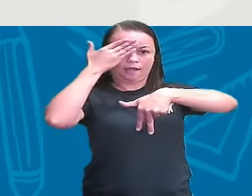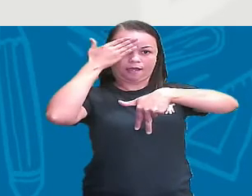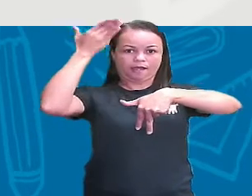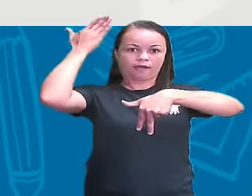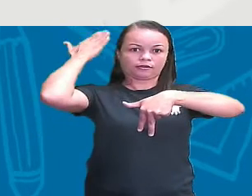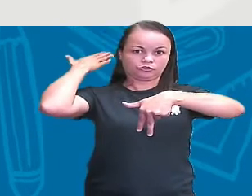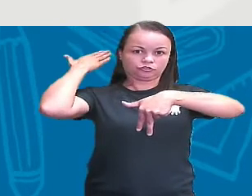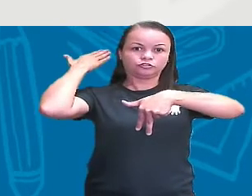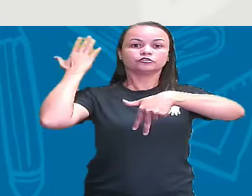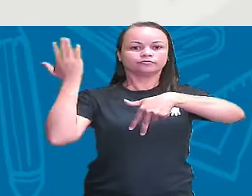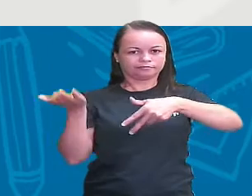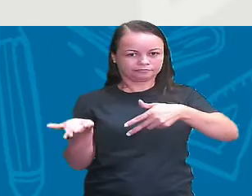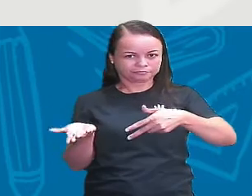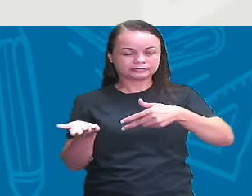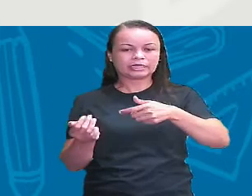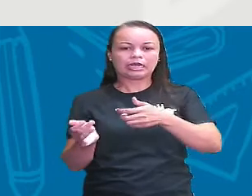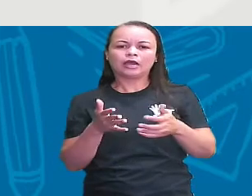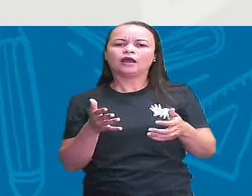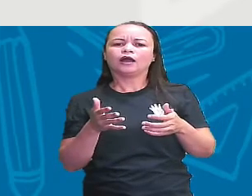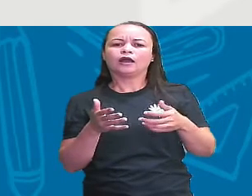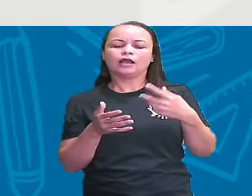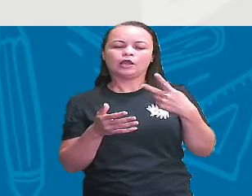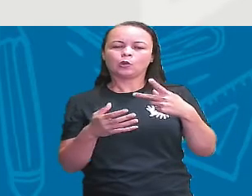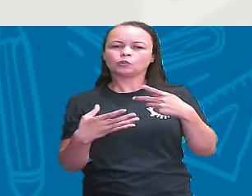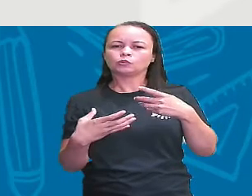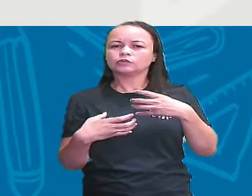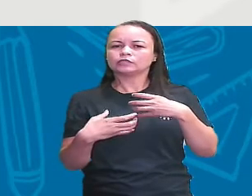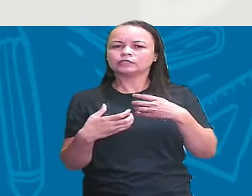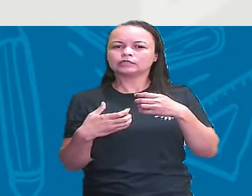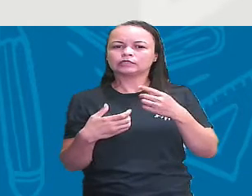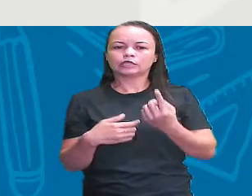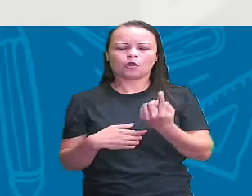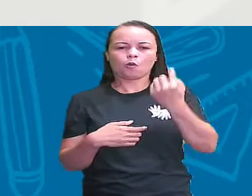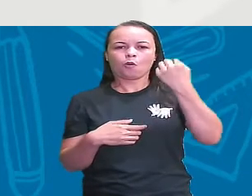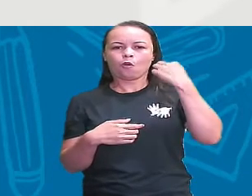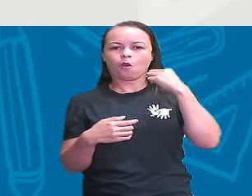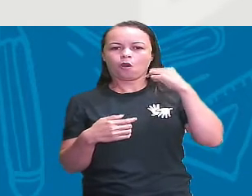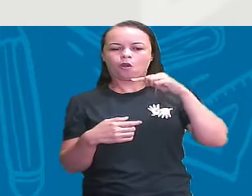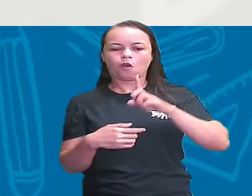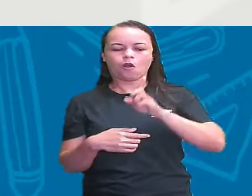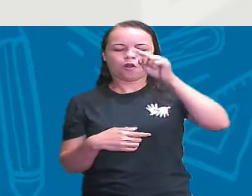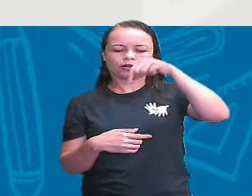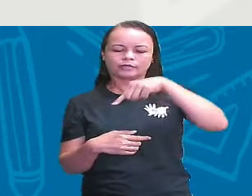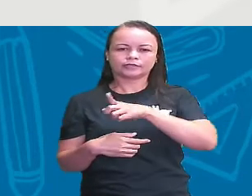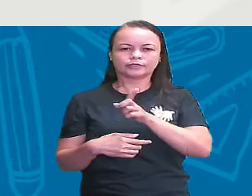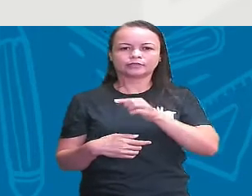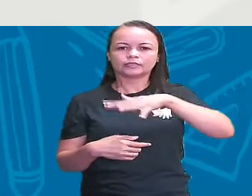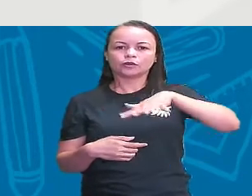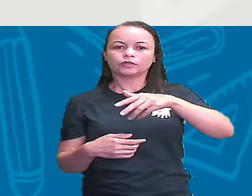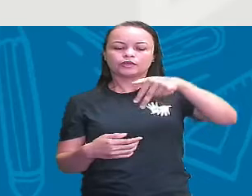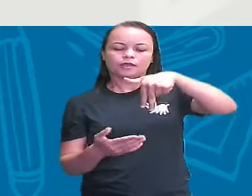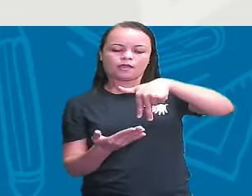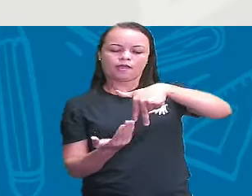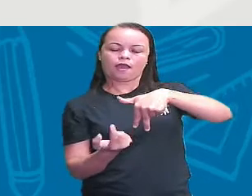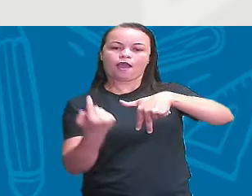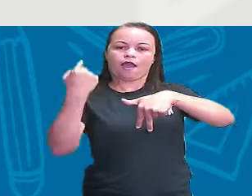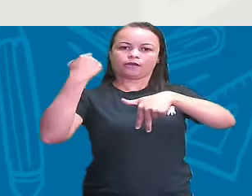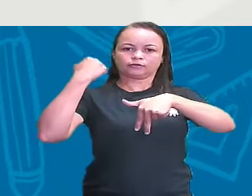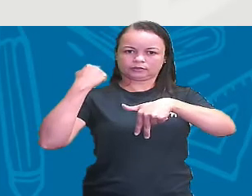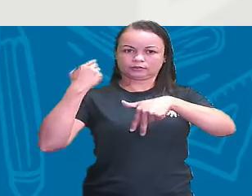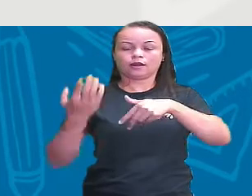seja, atrás é um sentido, é uma orientação espacial, que é atrás. À